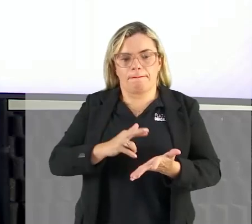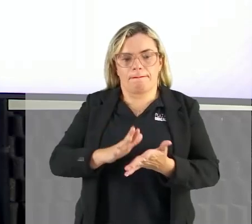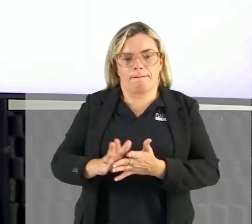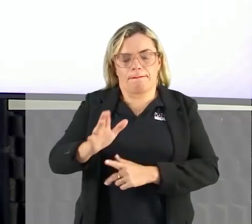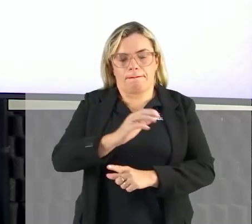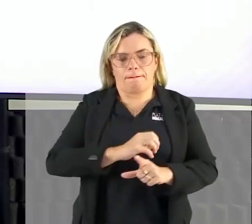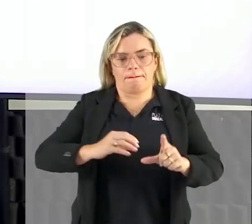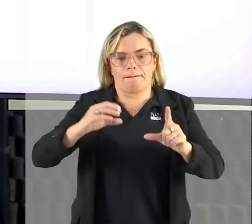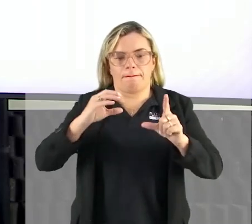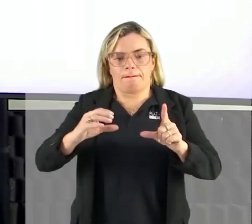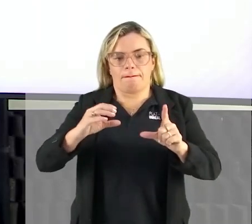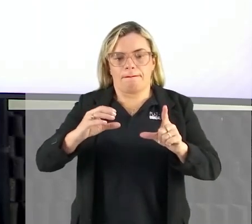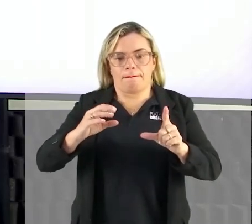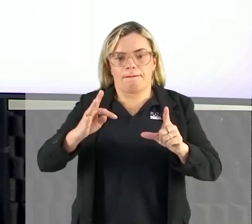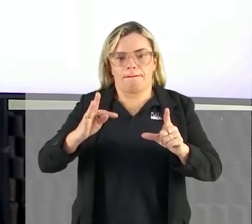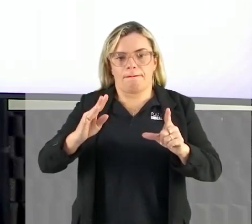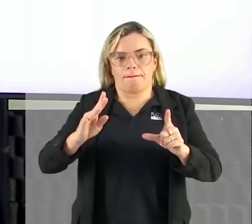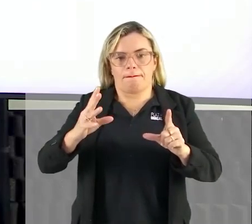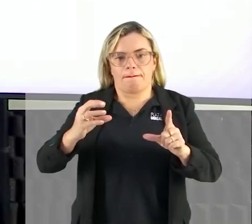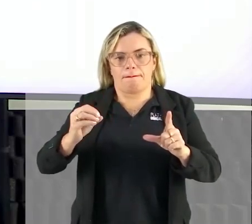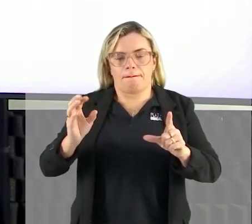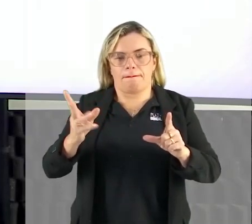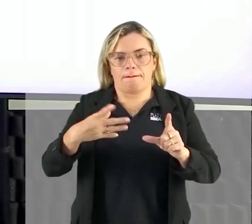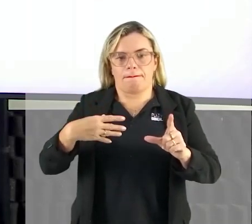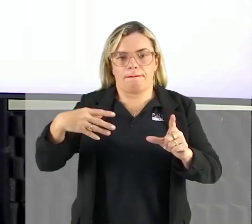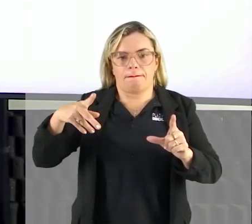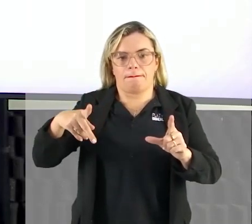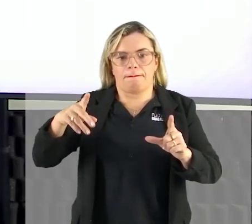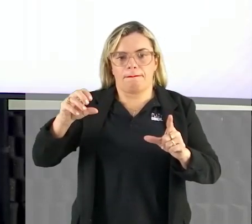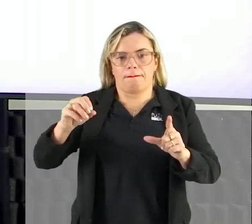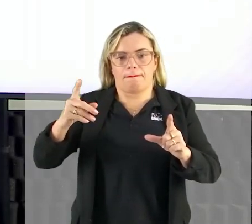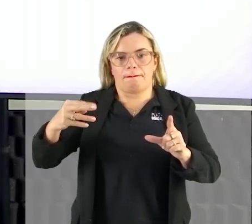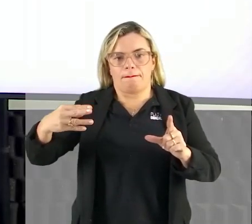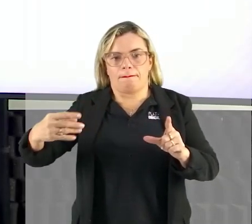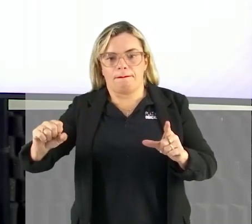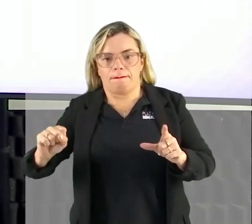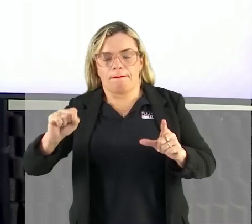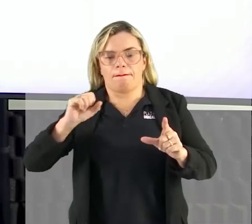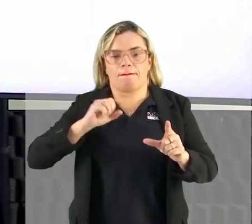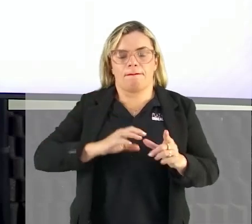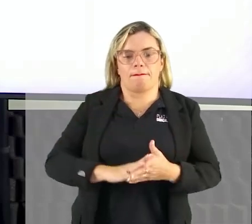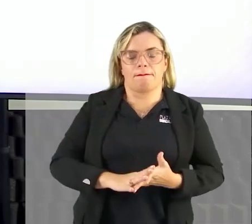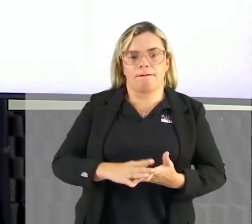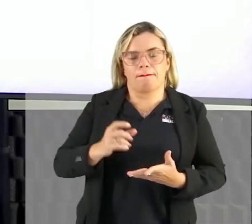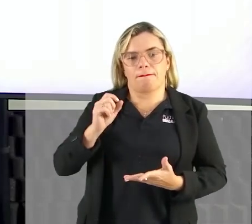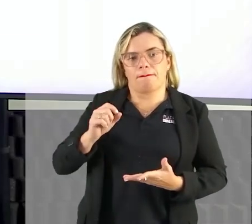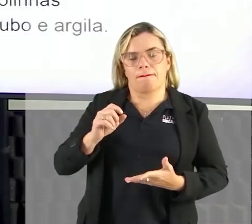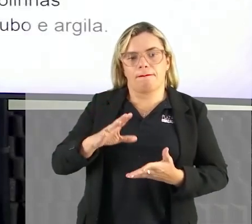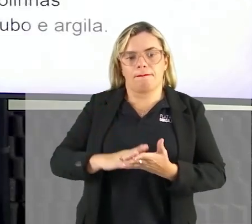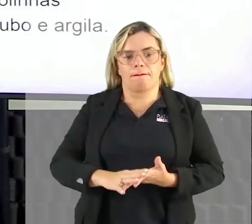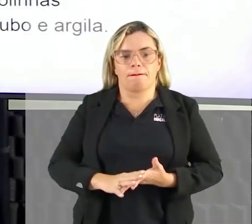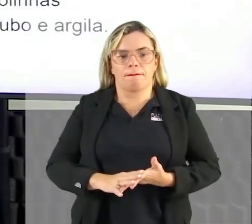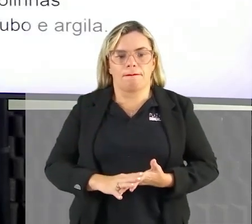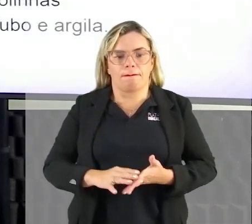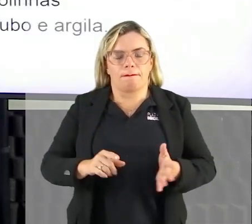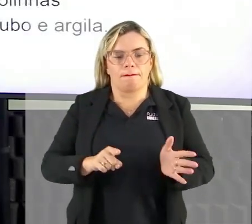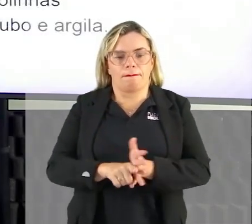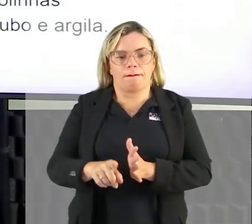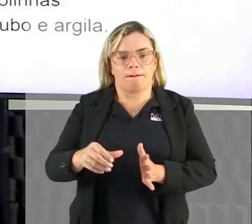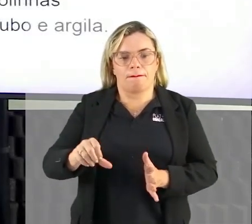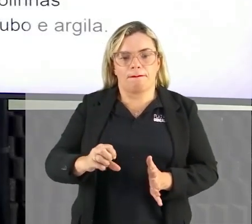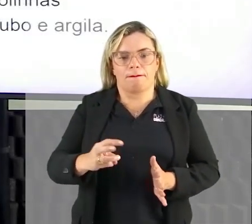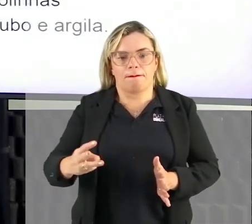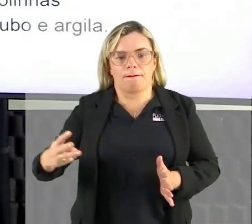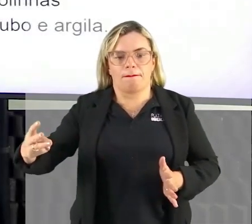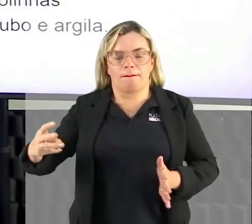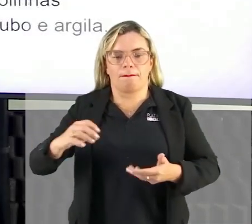C, tubo polínico, e vamos então agora para a questão